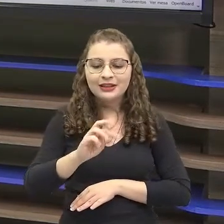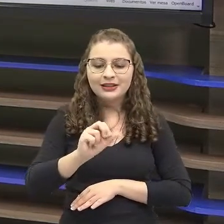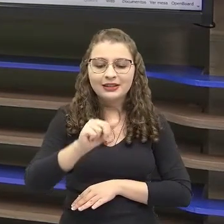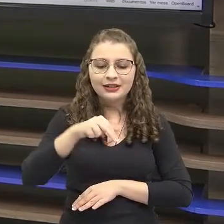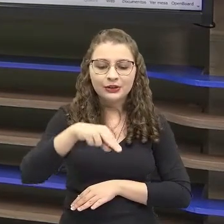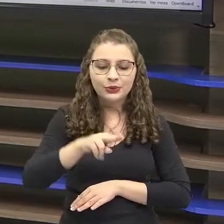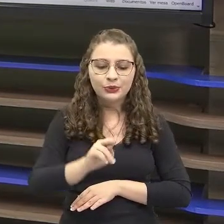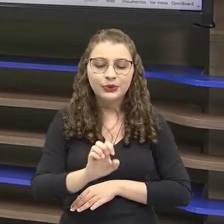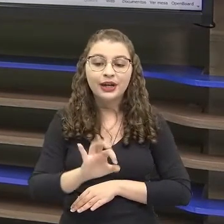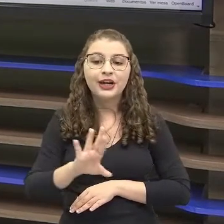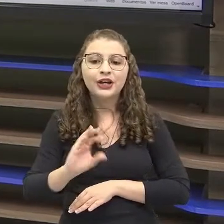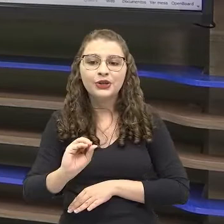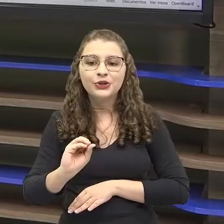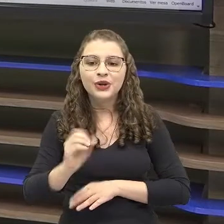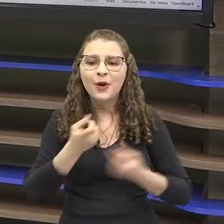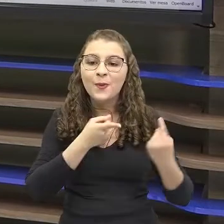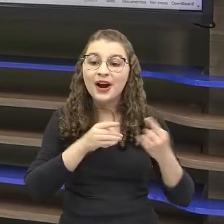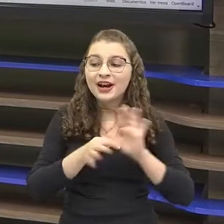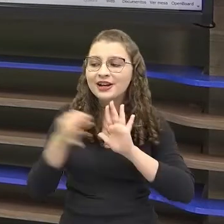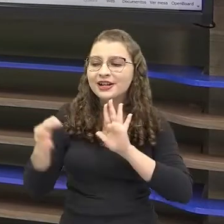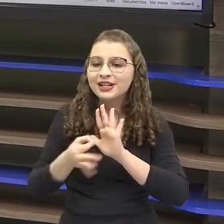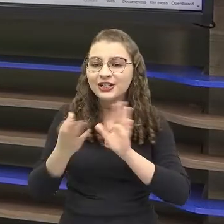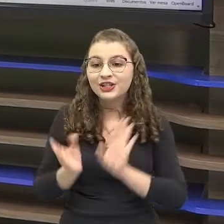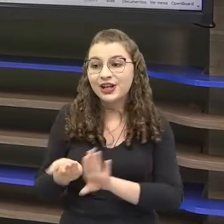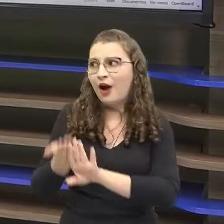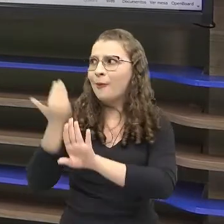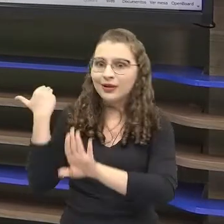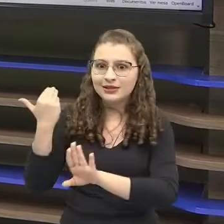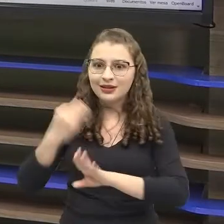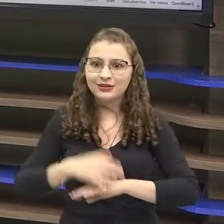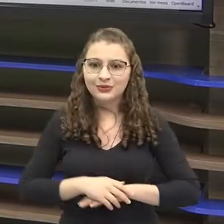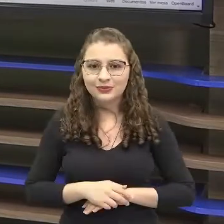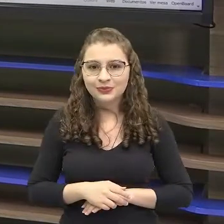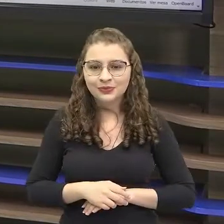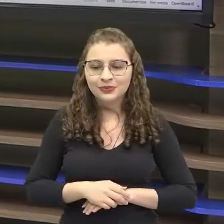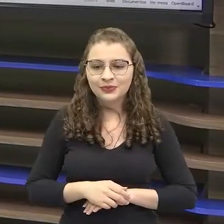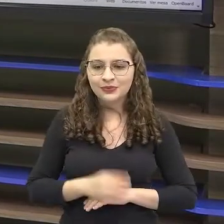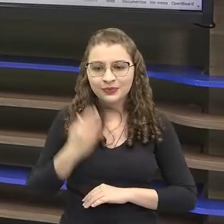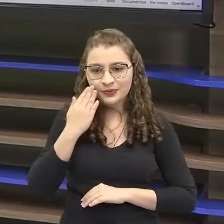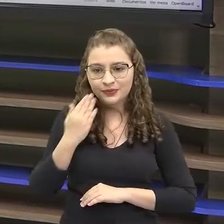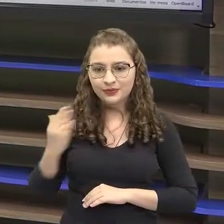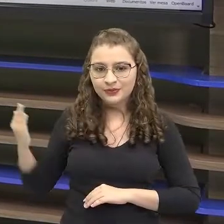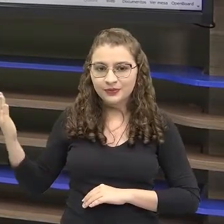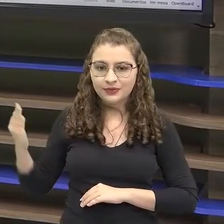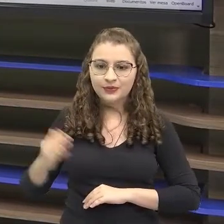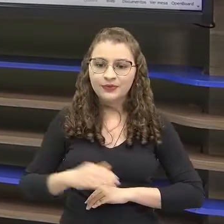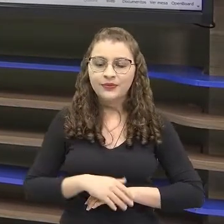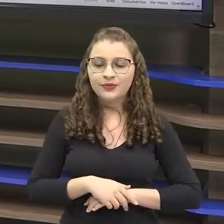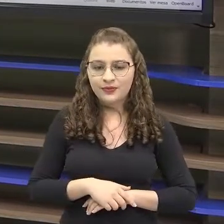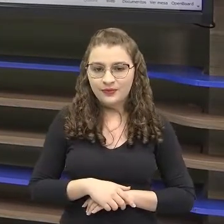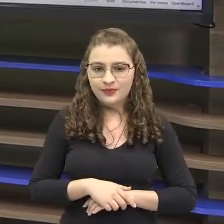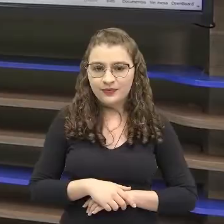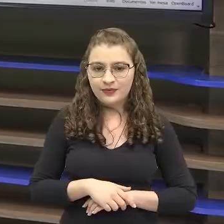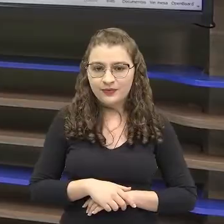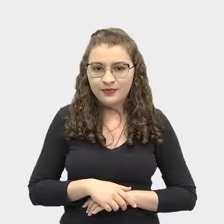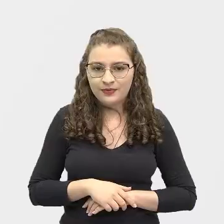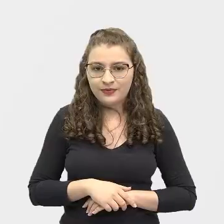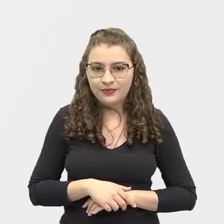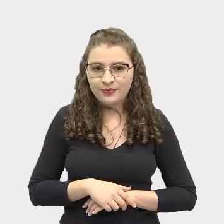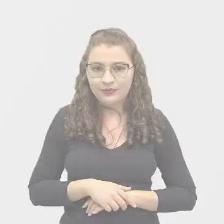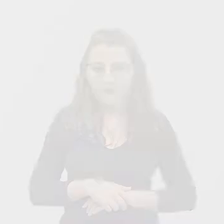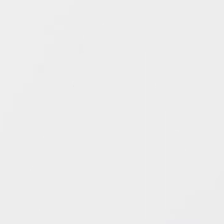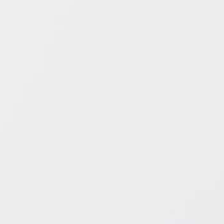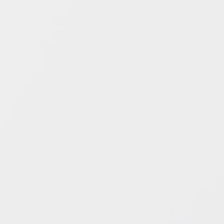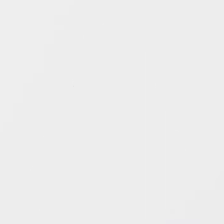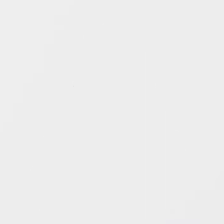sapo parnasiano, o antigo. Então, olha só, observe aí os sapos do Mário Bandeira. Olha só.